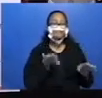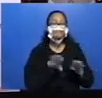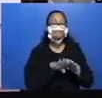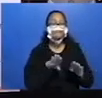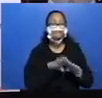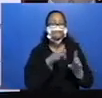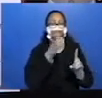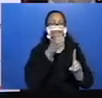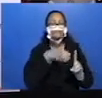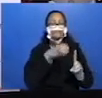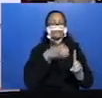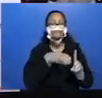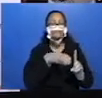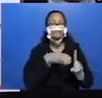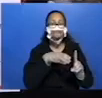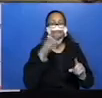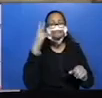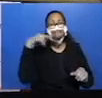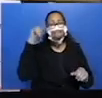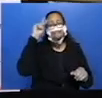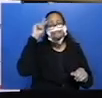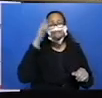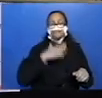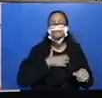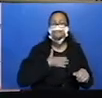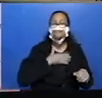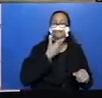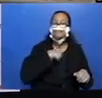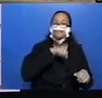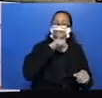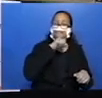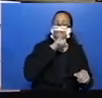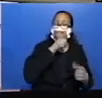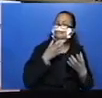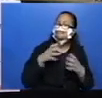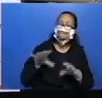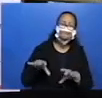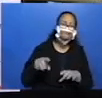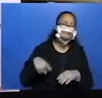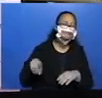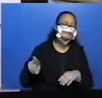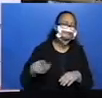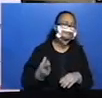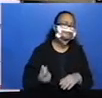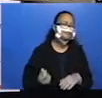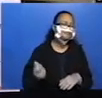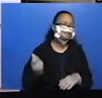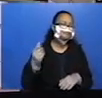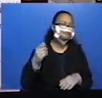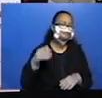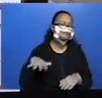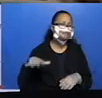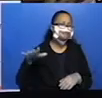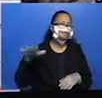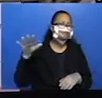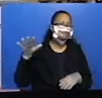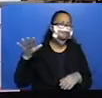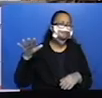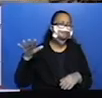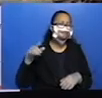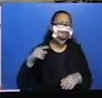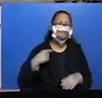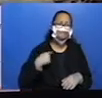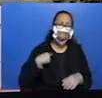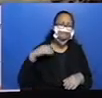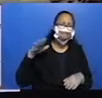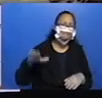lá. Meu pai não queria ir. Dizia que era muito caro e que eu era muito pequeno para fazer